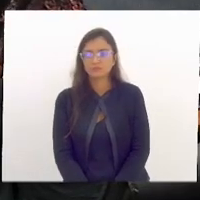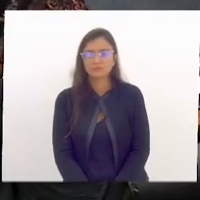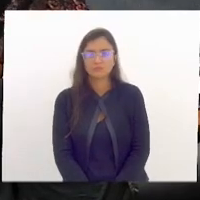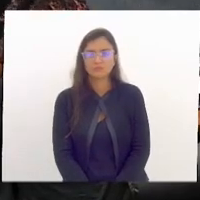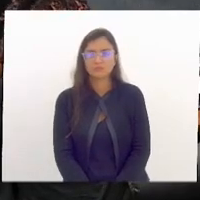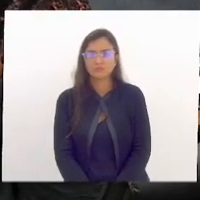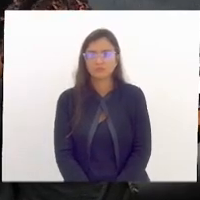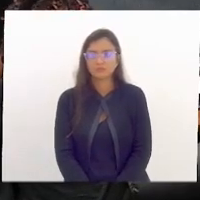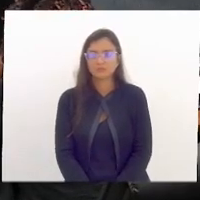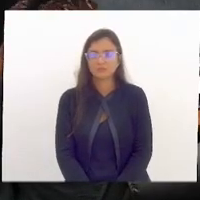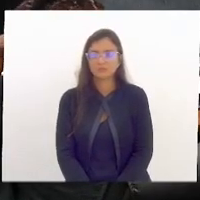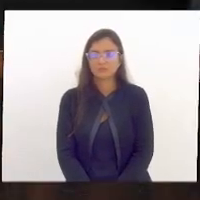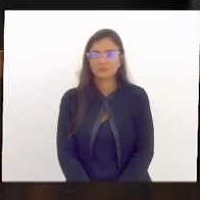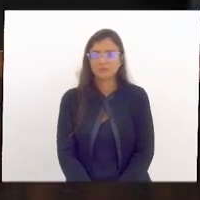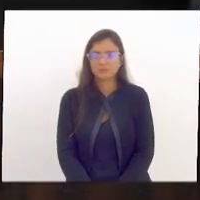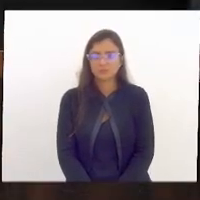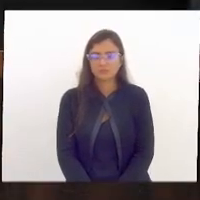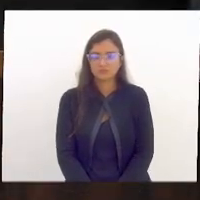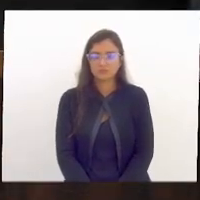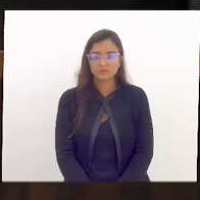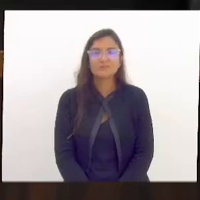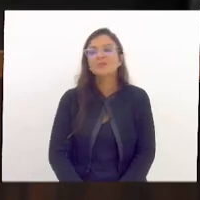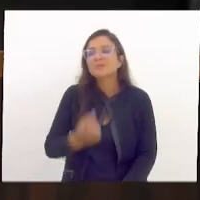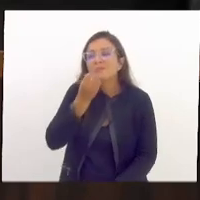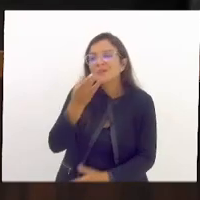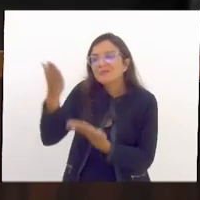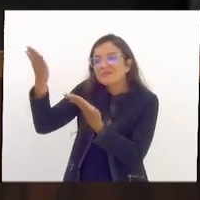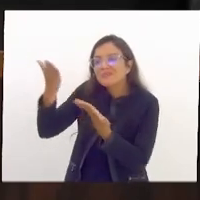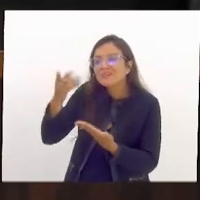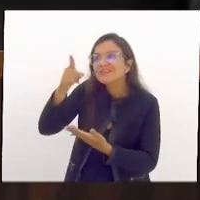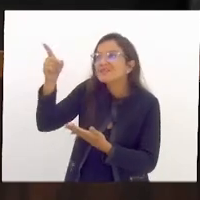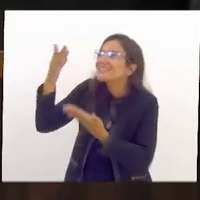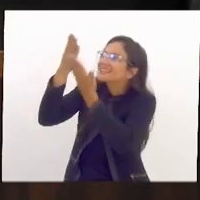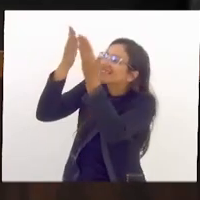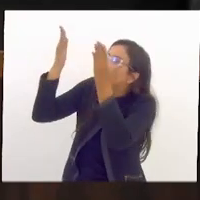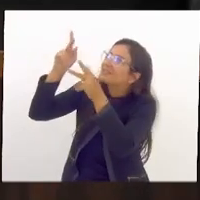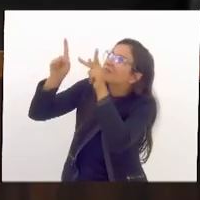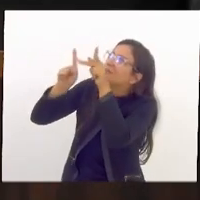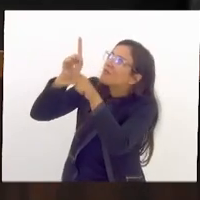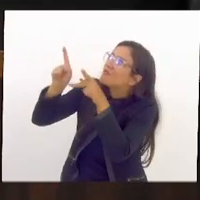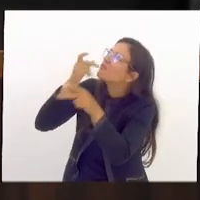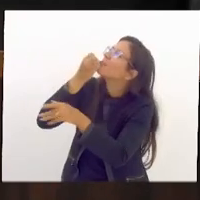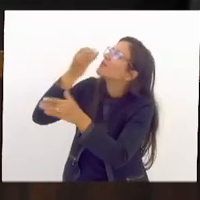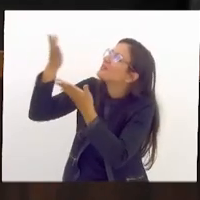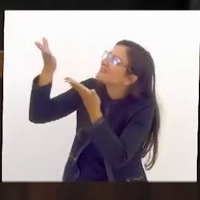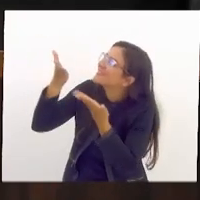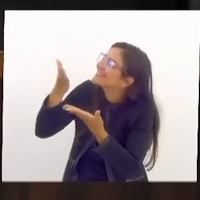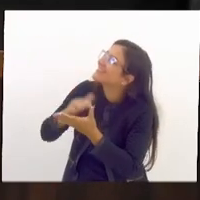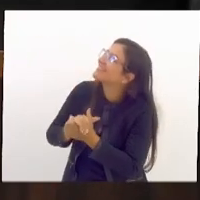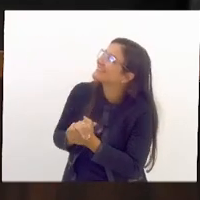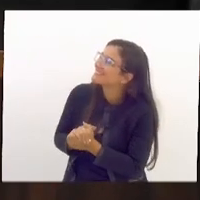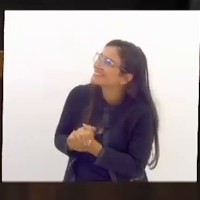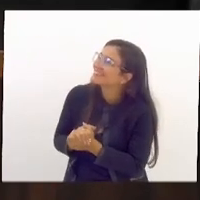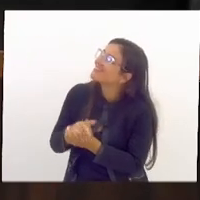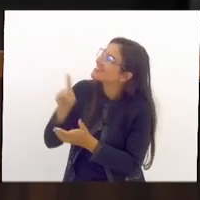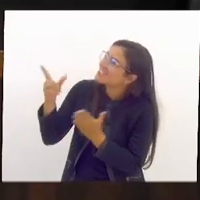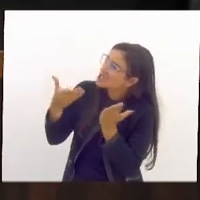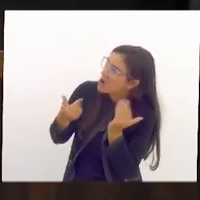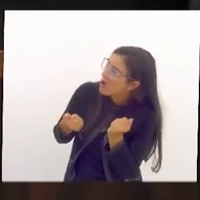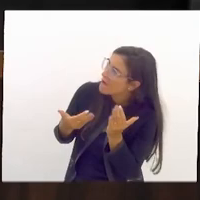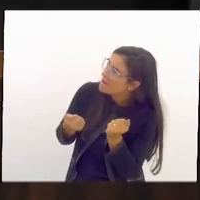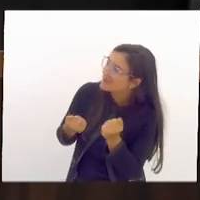Deputada... Saudar as galerias, sejam muito bem-vindos. O povo aqui sempre é e sempre será muito bem-vindo, ainda mais a nossa